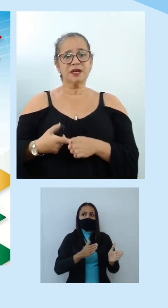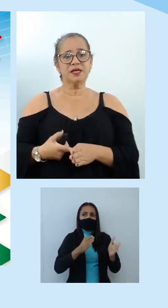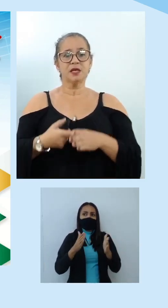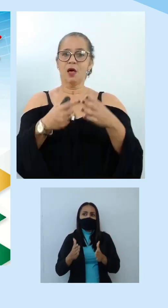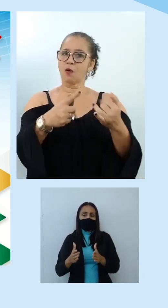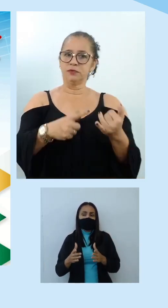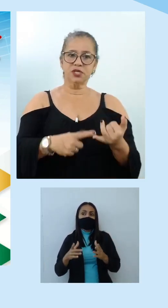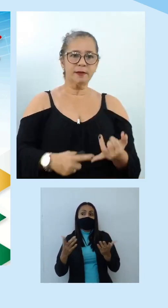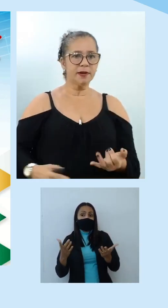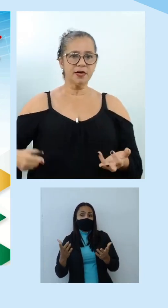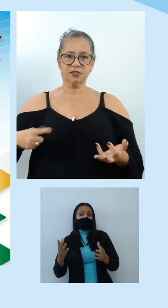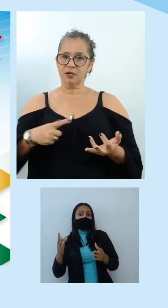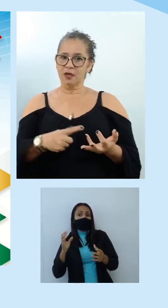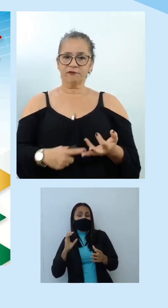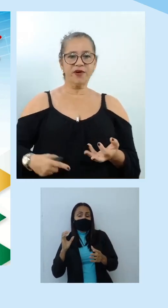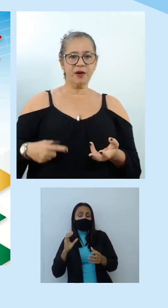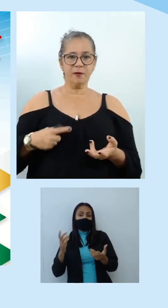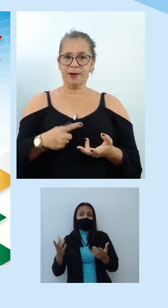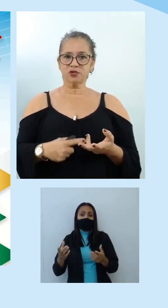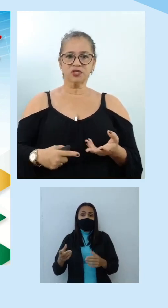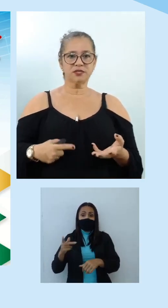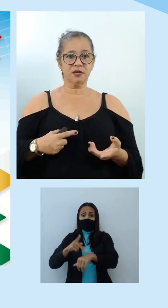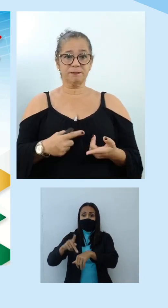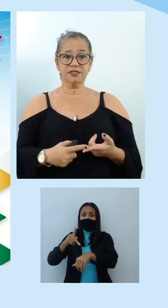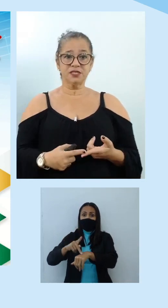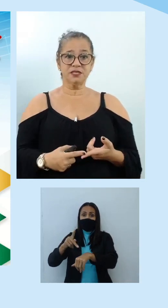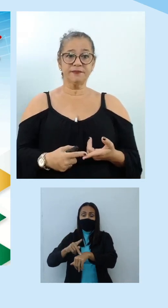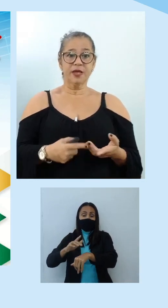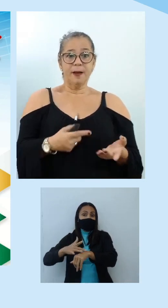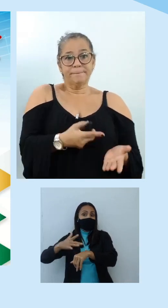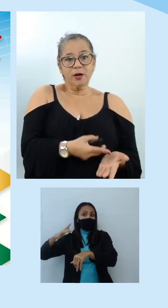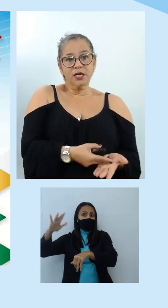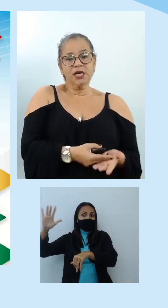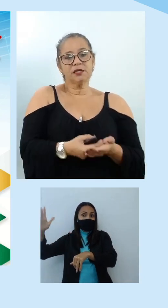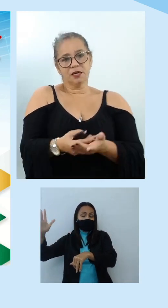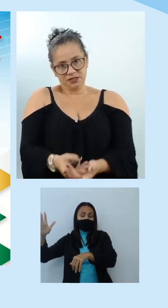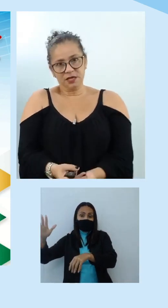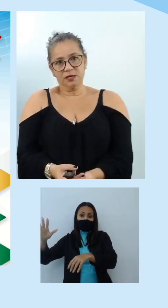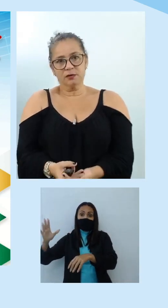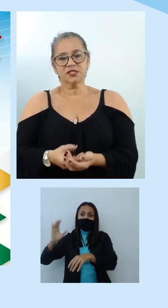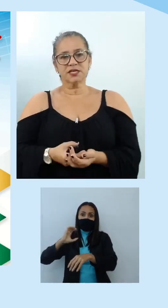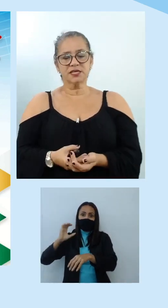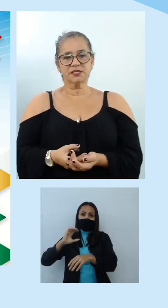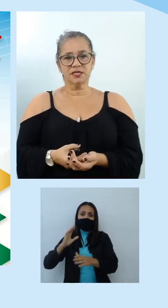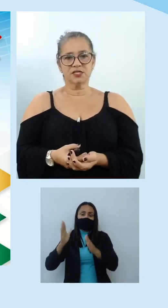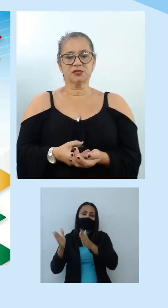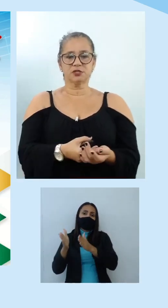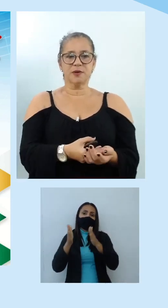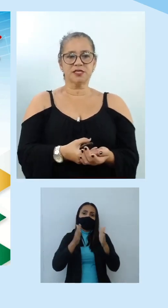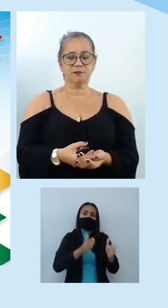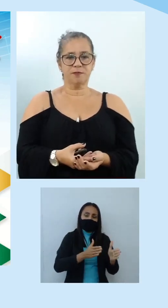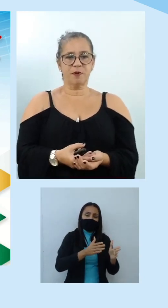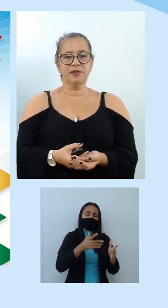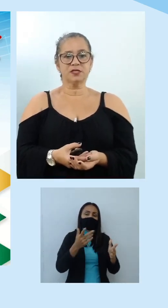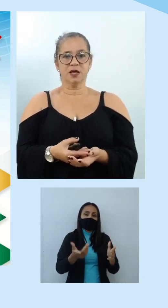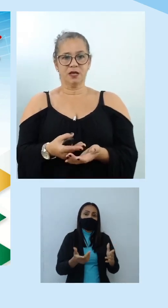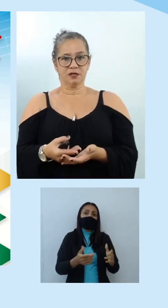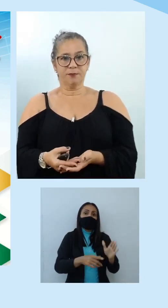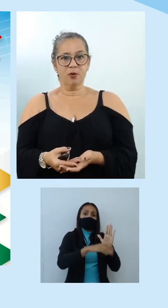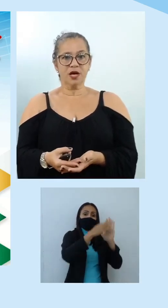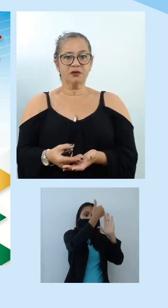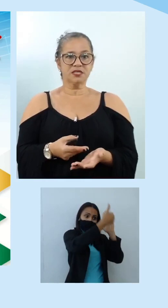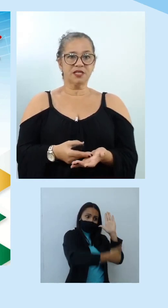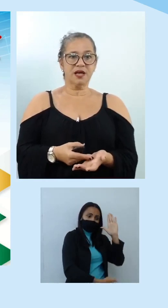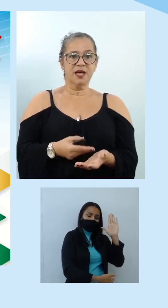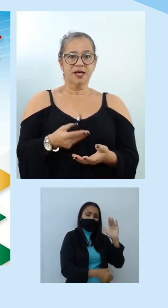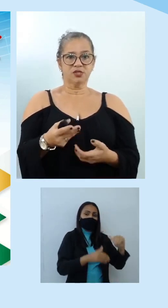em minerais, como diamante, ferro, bauxita e platina. Porém, Serra Leoa está na lista dos mais pobres